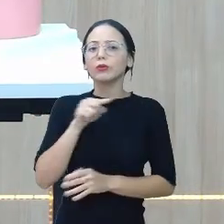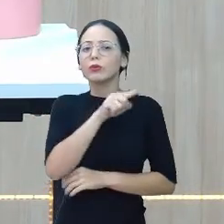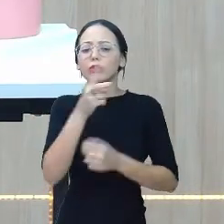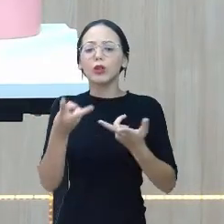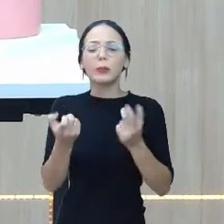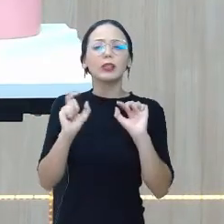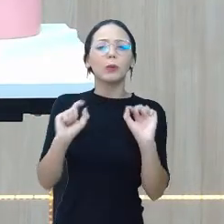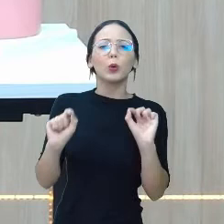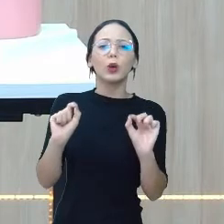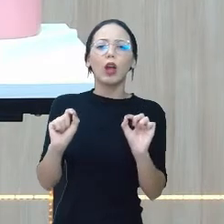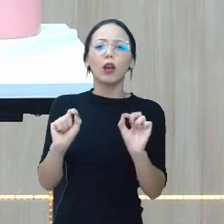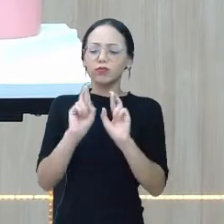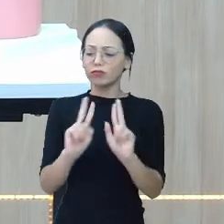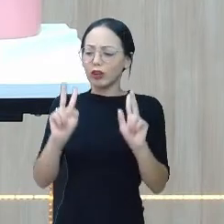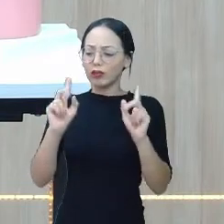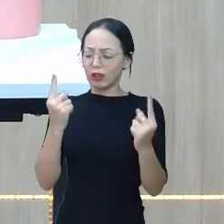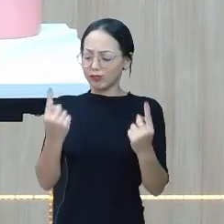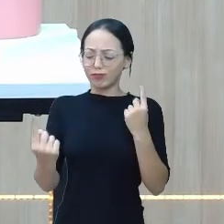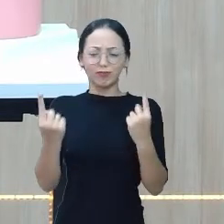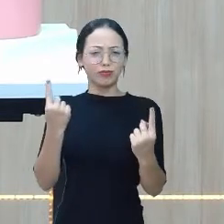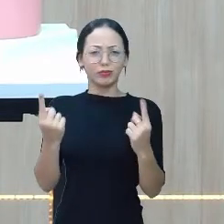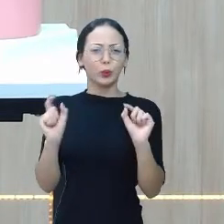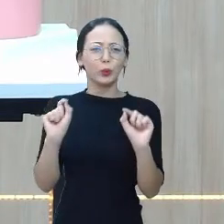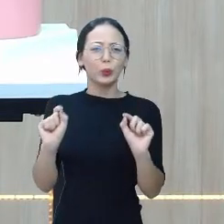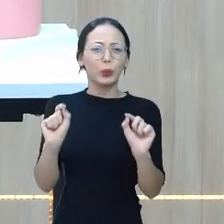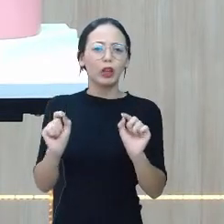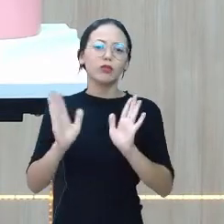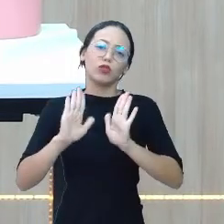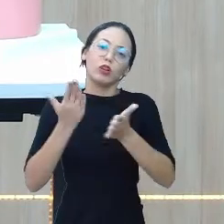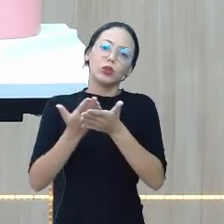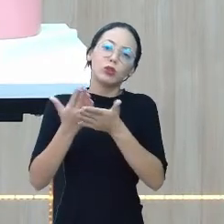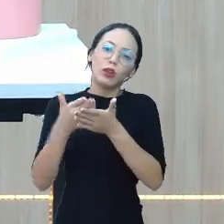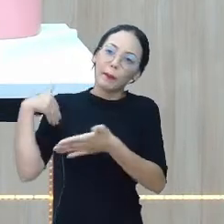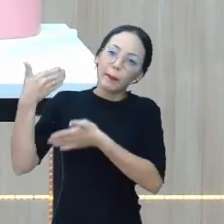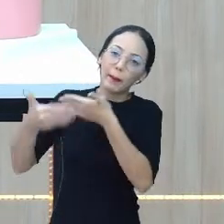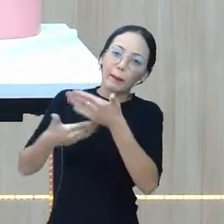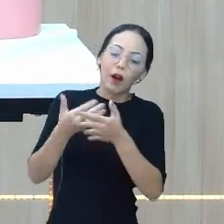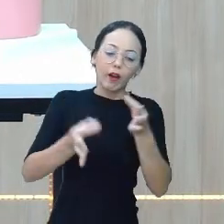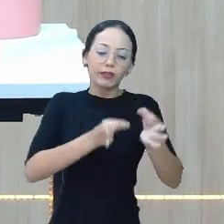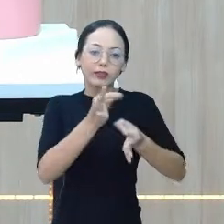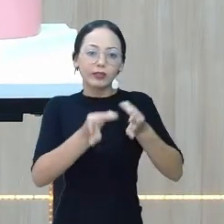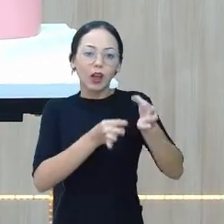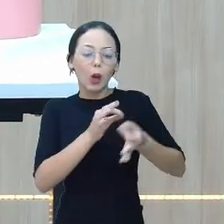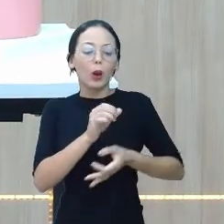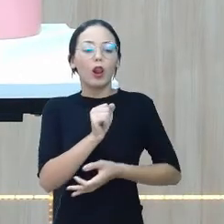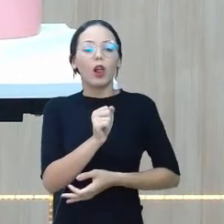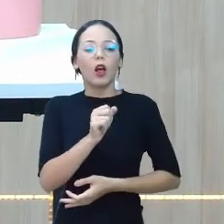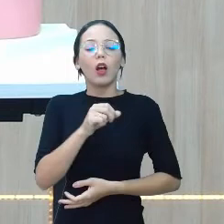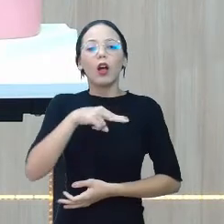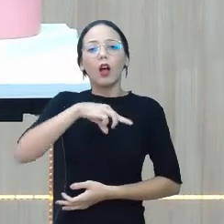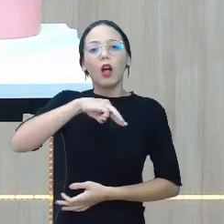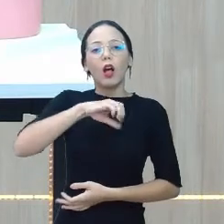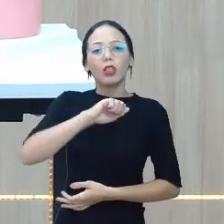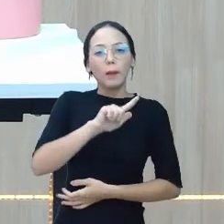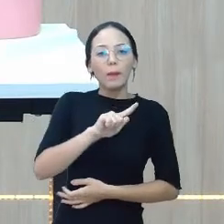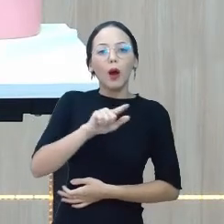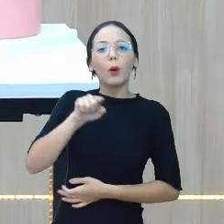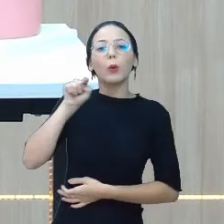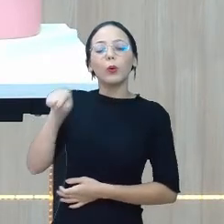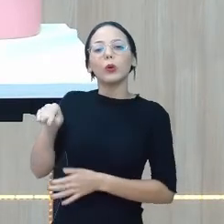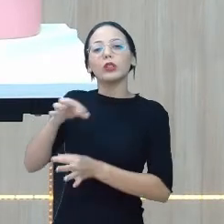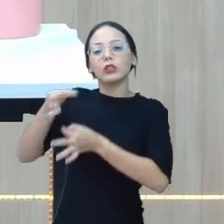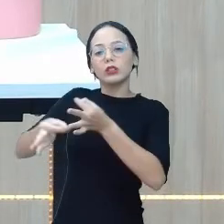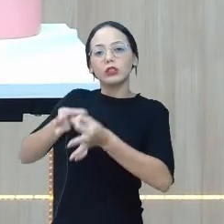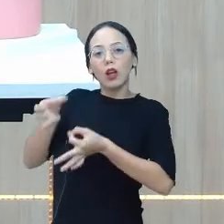de diferente, além de tudo que nós já vimos em relação à célula animal e à célula vegetal? Será que